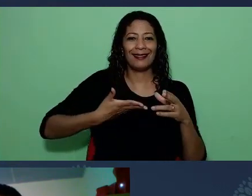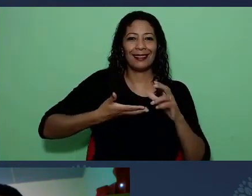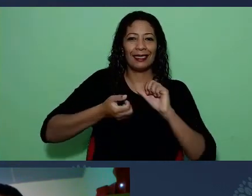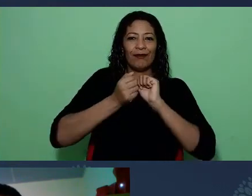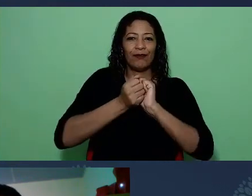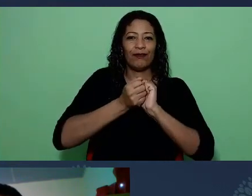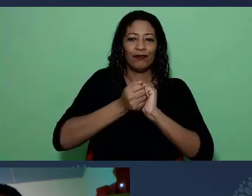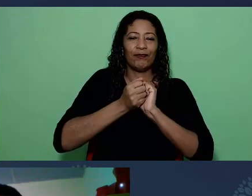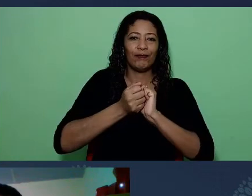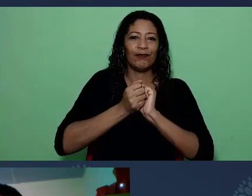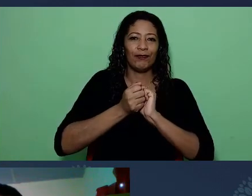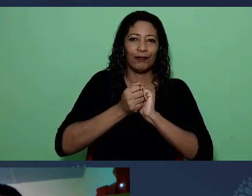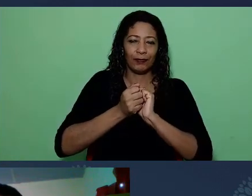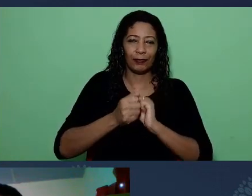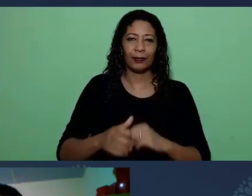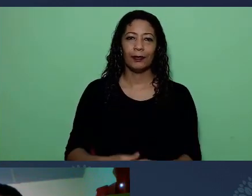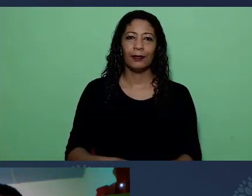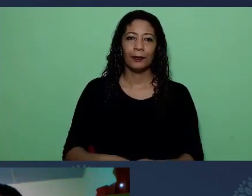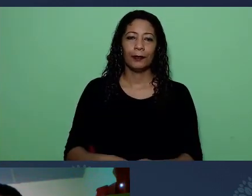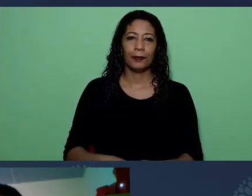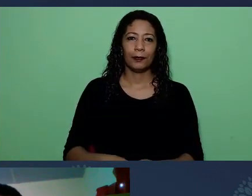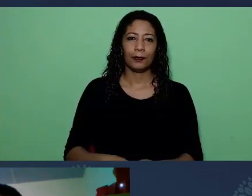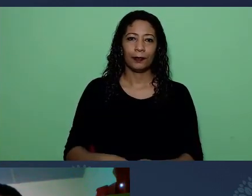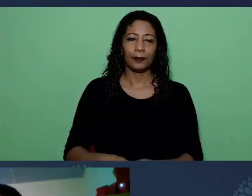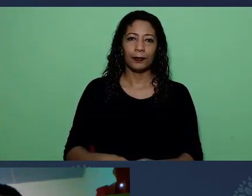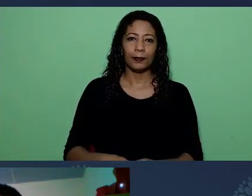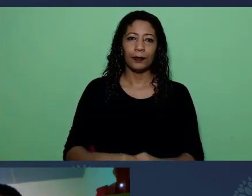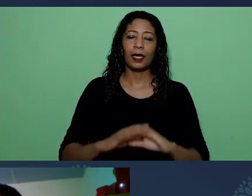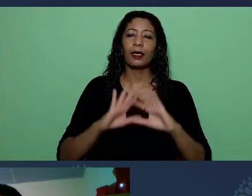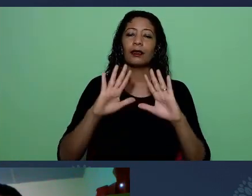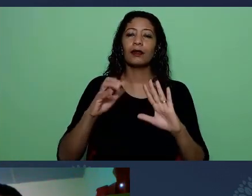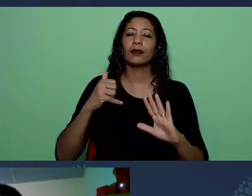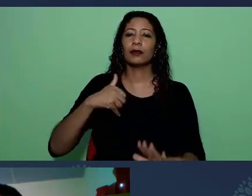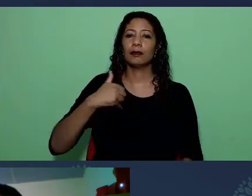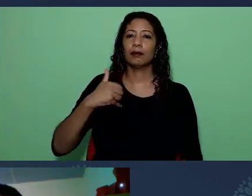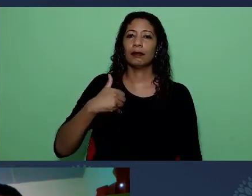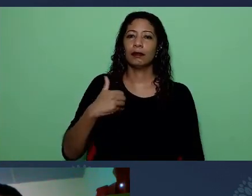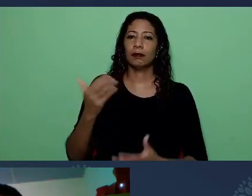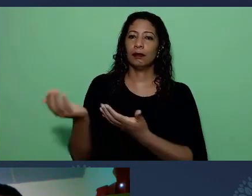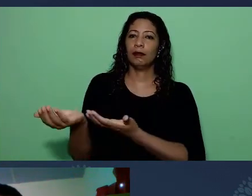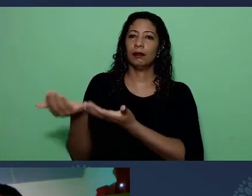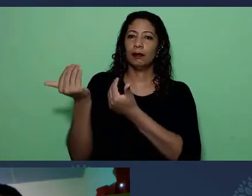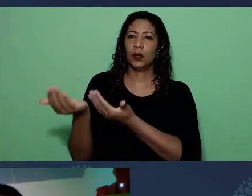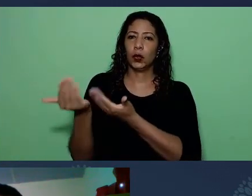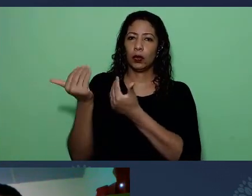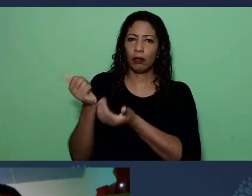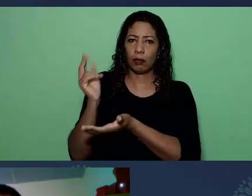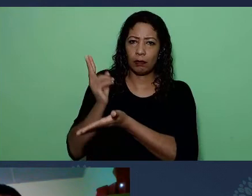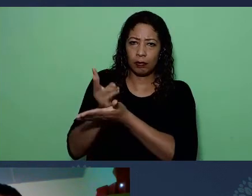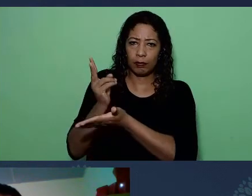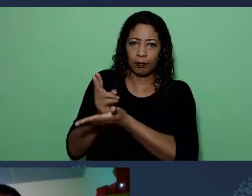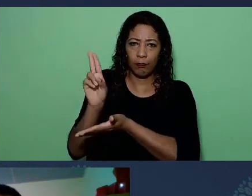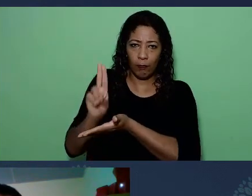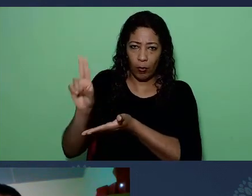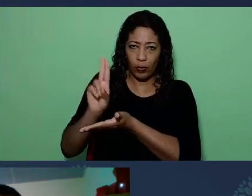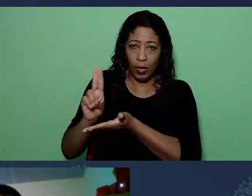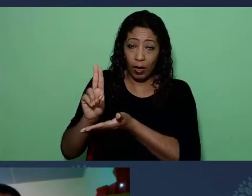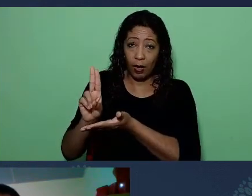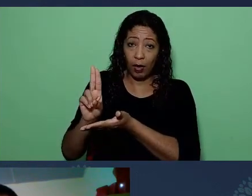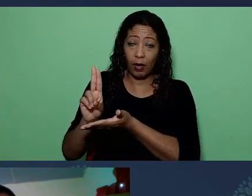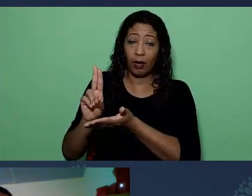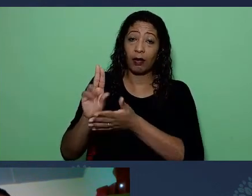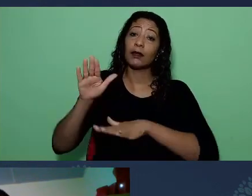com criança. Então, apenas crianças ou adolescentes também devem continuar usando? Acabo de dizer, às vezes